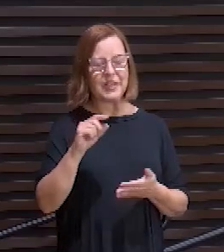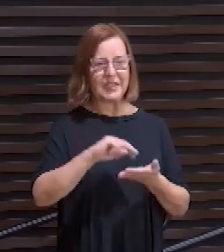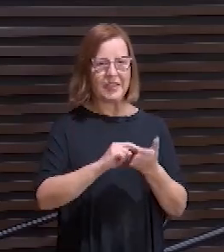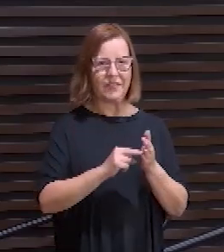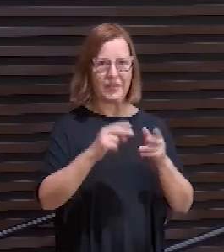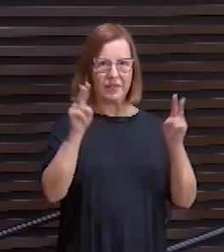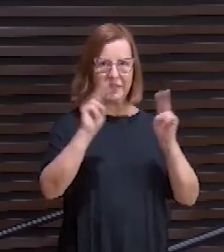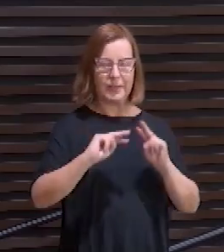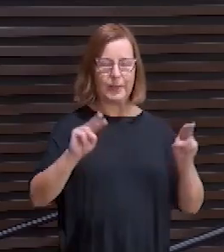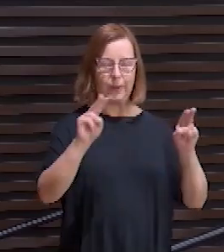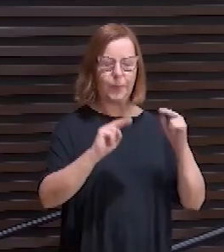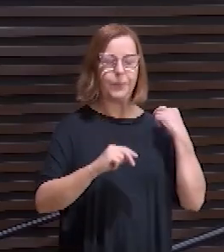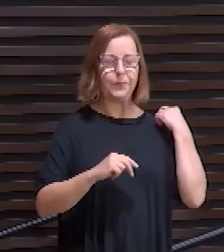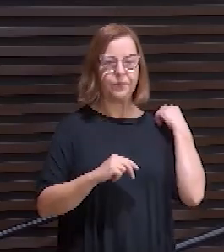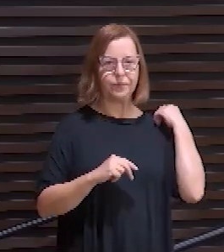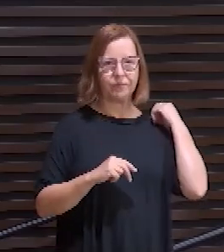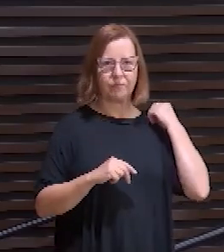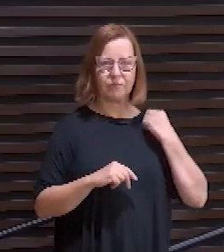detalhes.